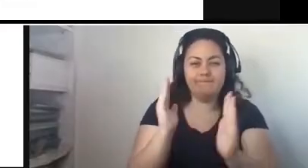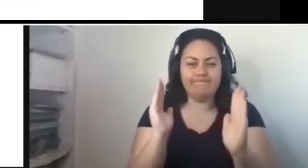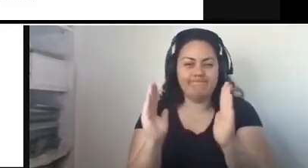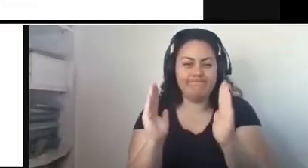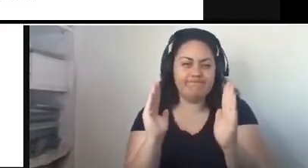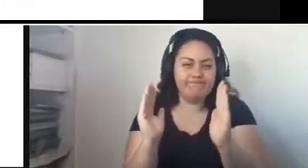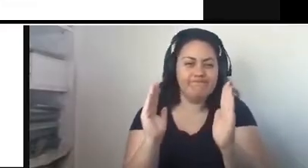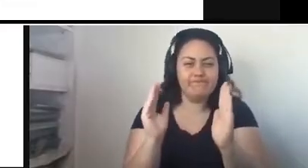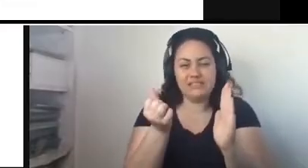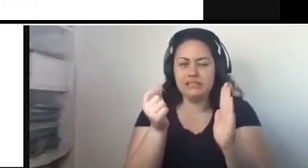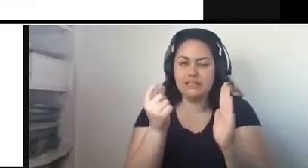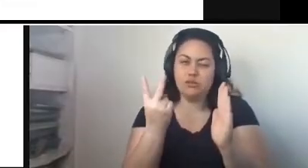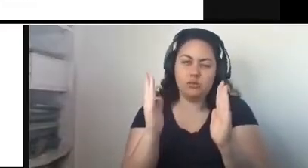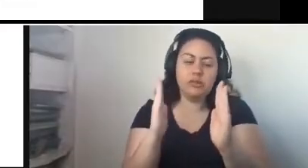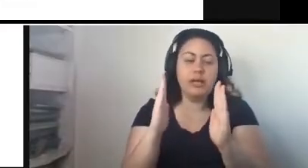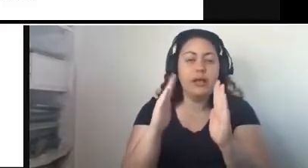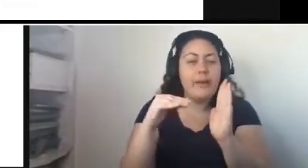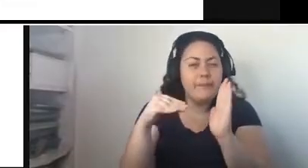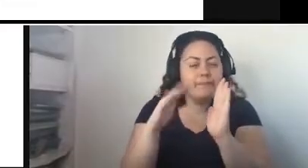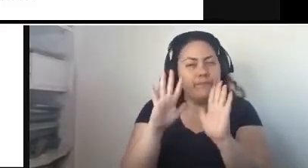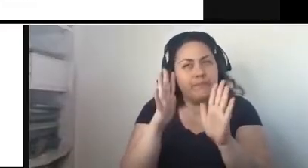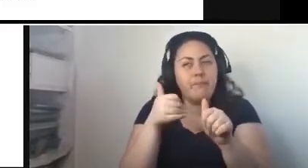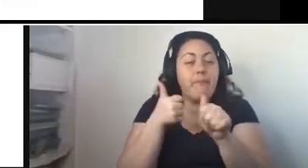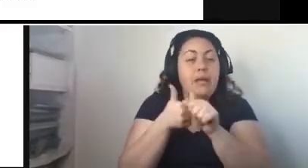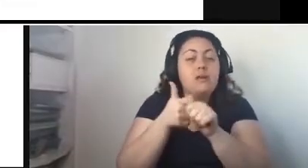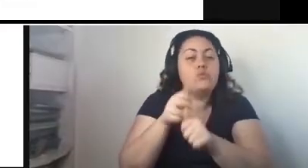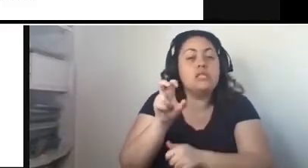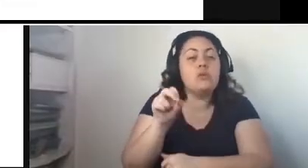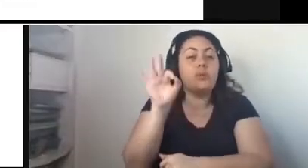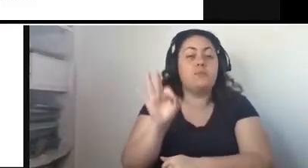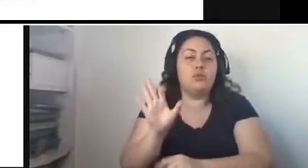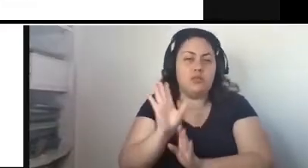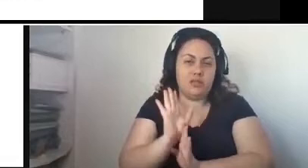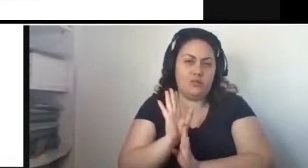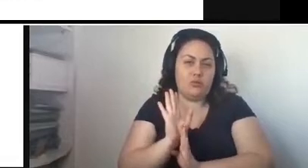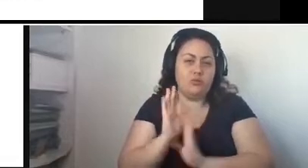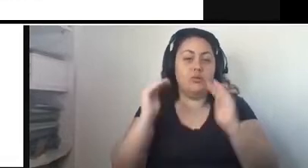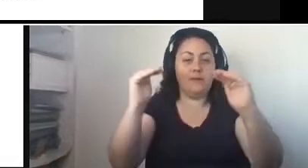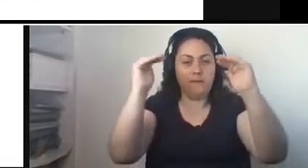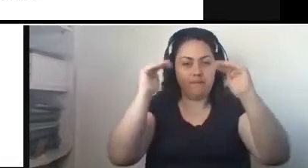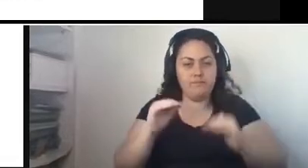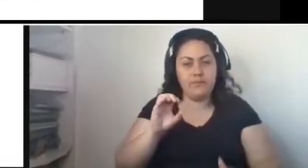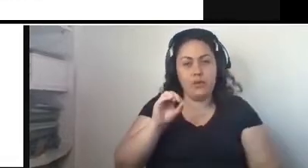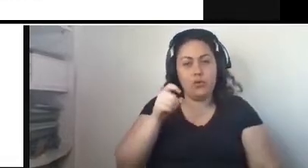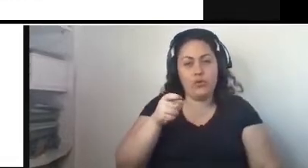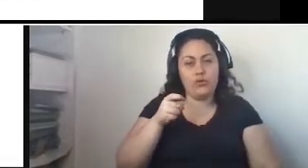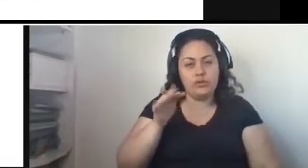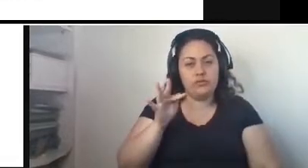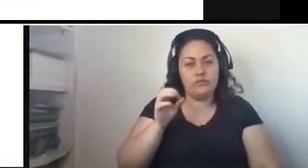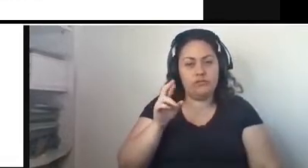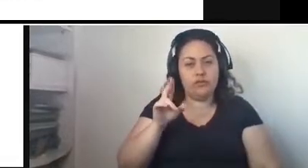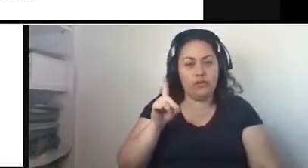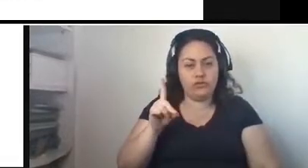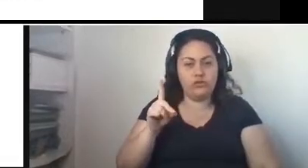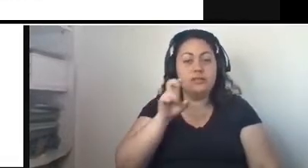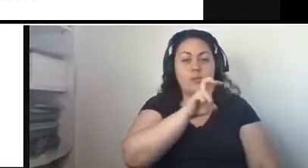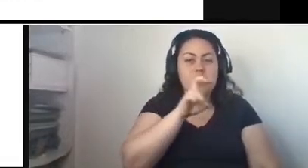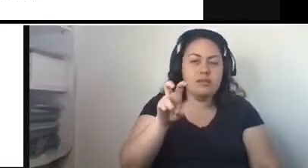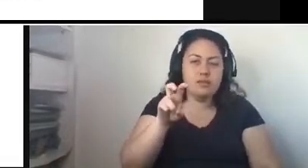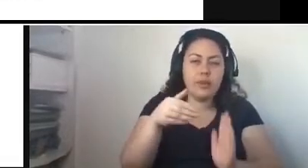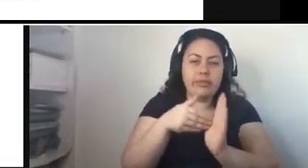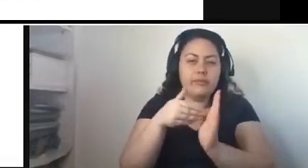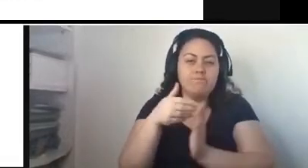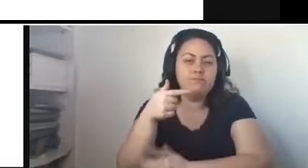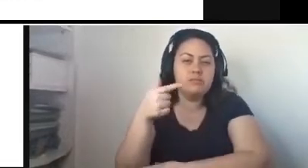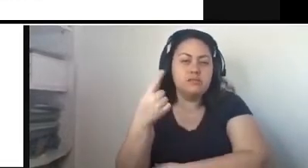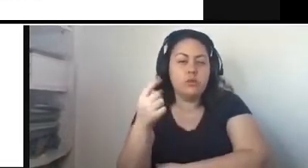de 50%, e a da Oxford entre 55% e 81%, né? Que pode ser algum